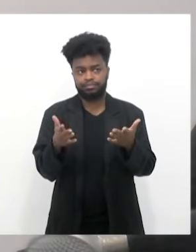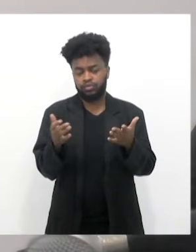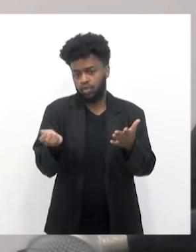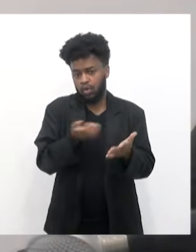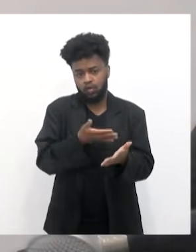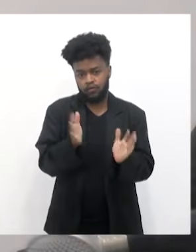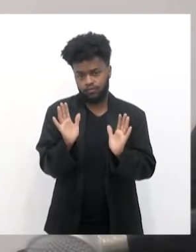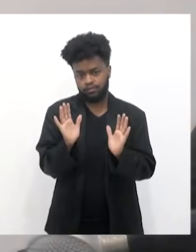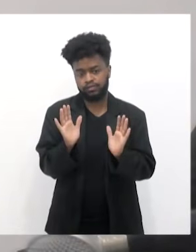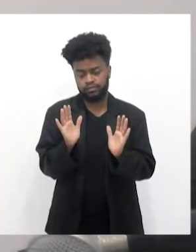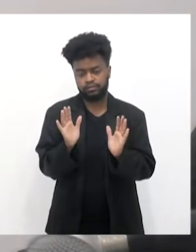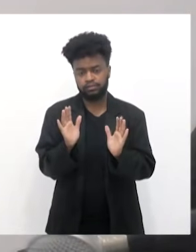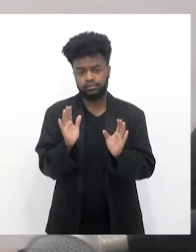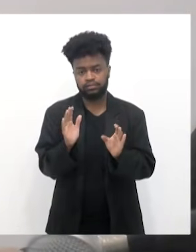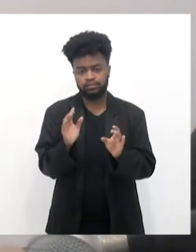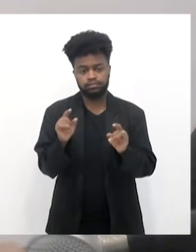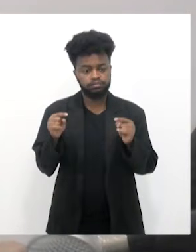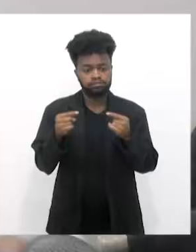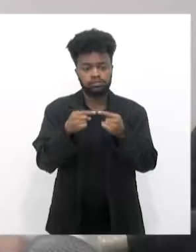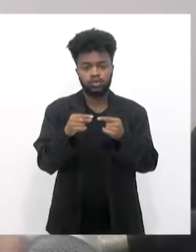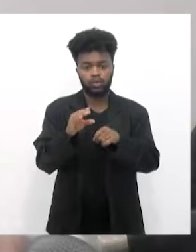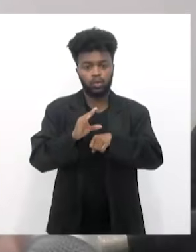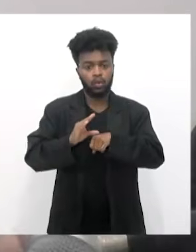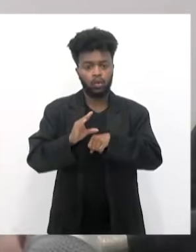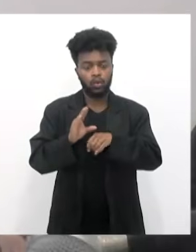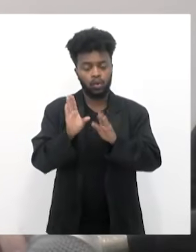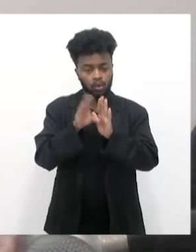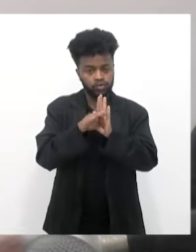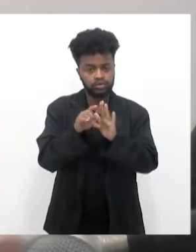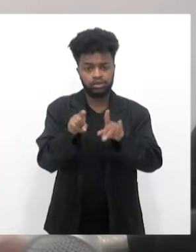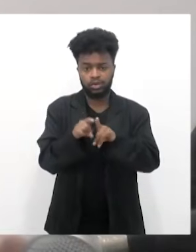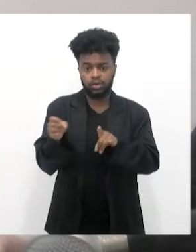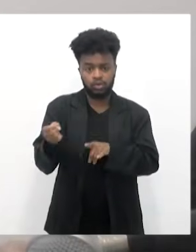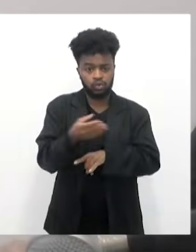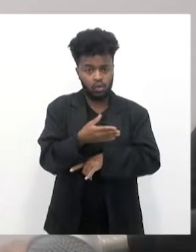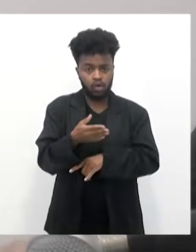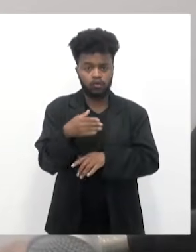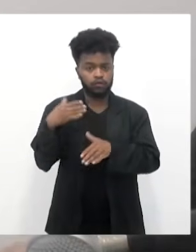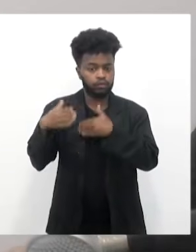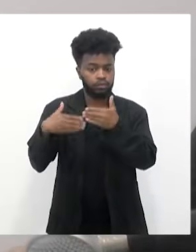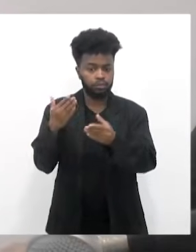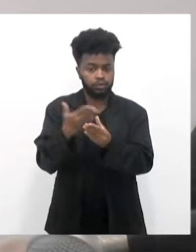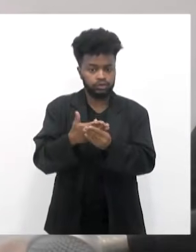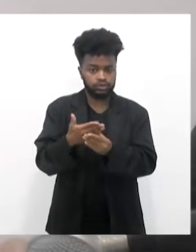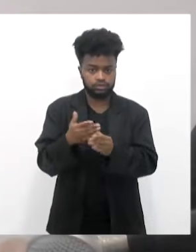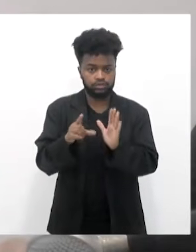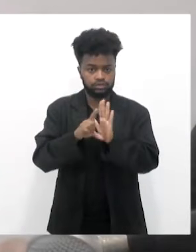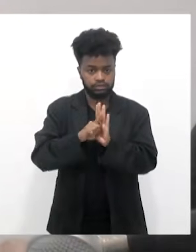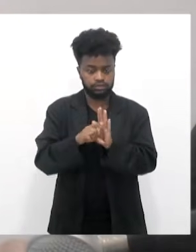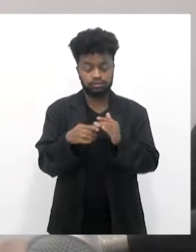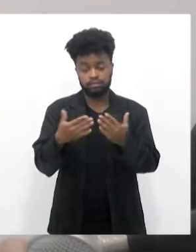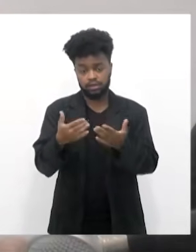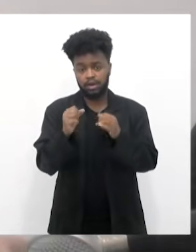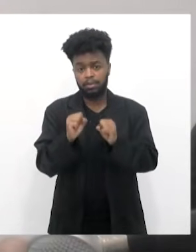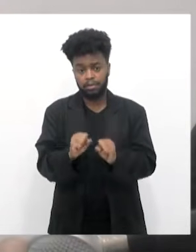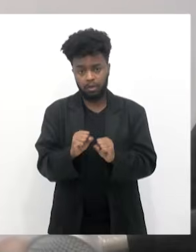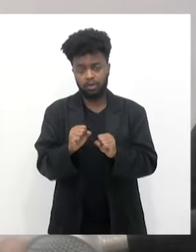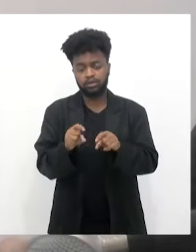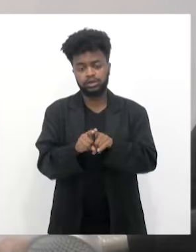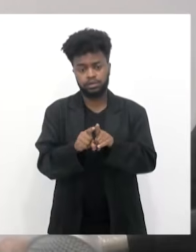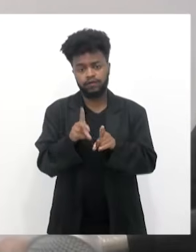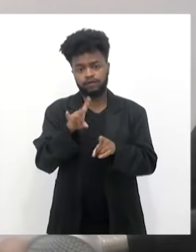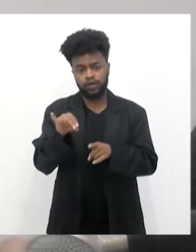nova, dentro do conceito e inédito ao processo legal. E isso pode ser e deverá